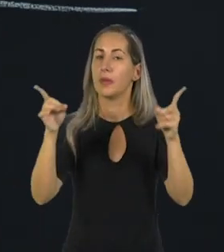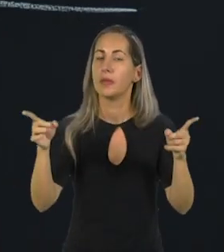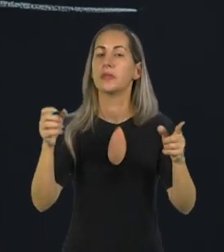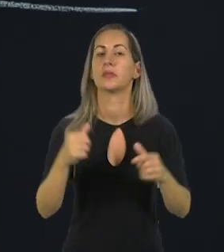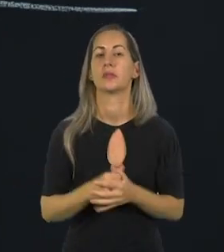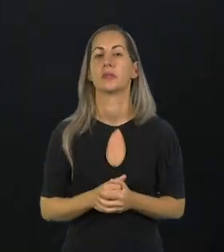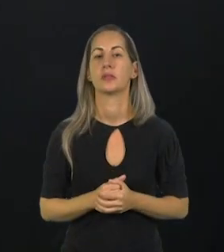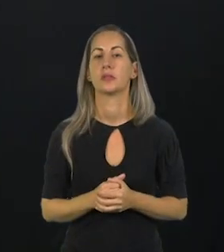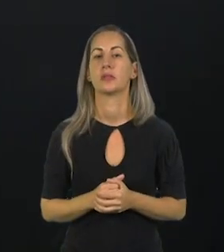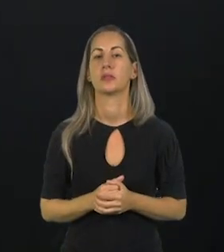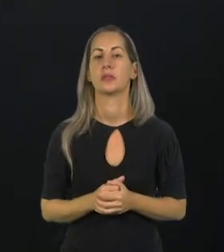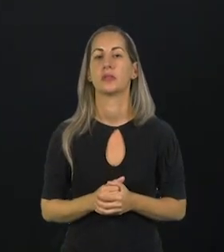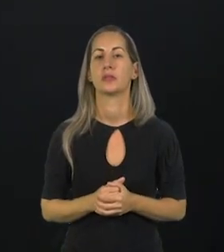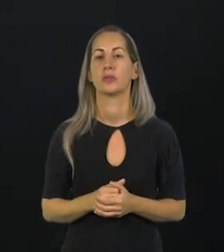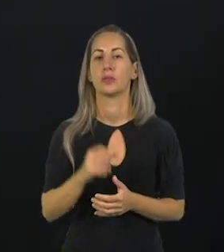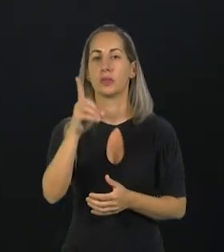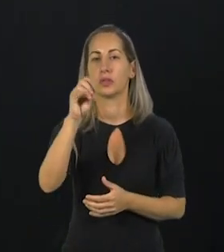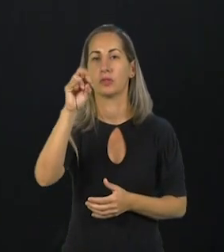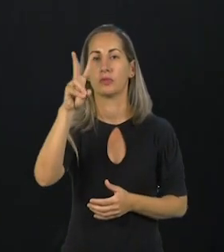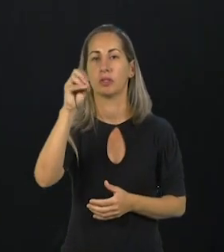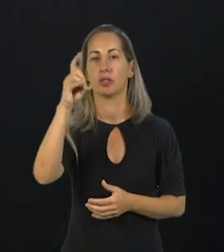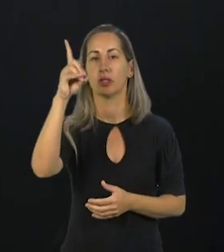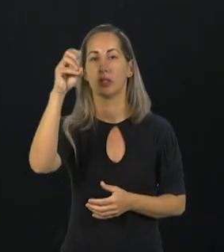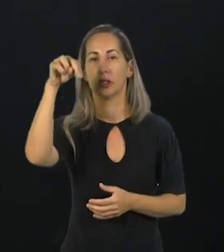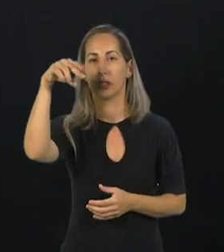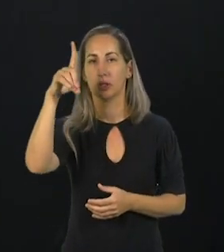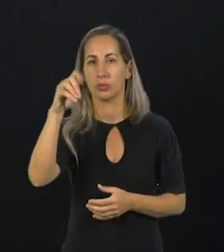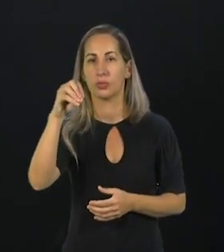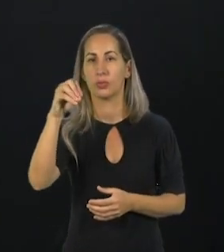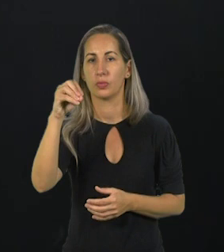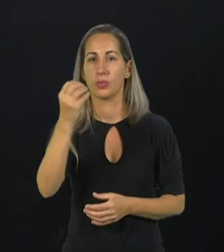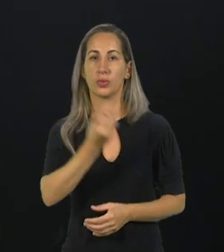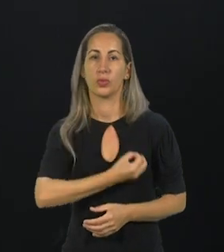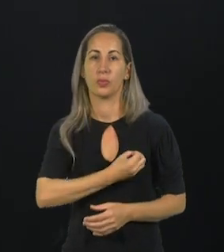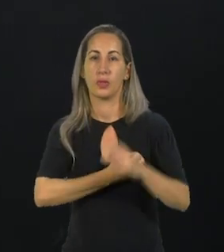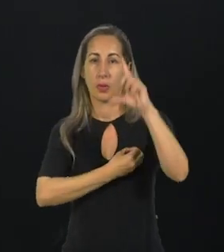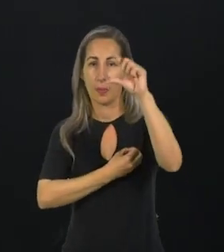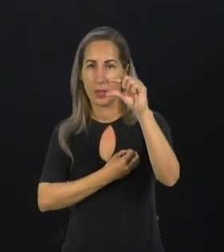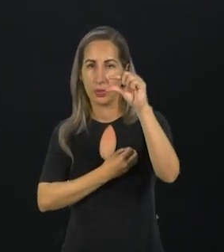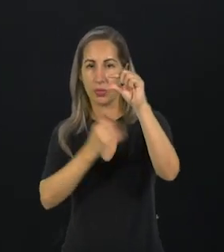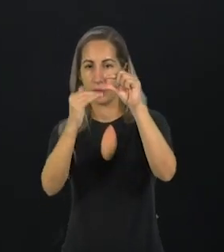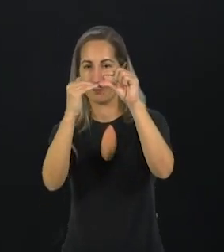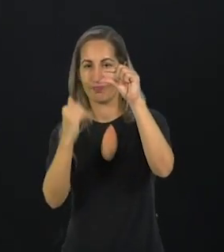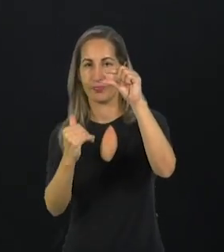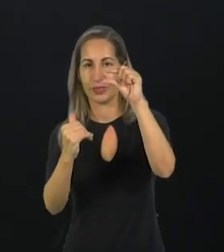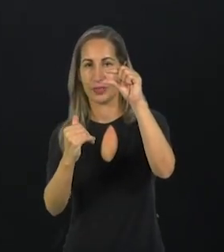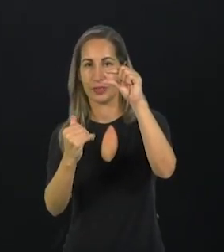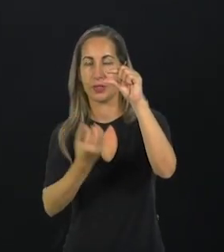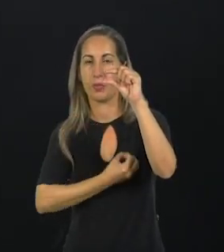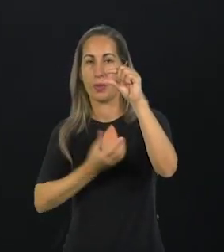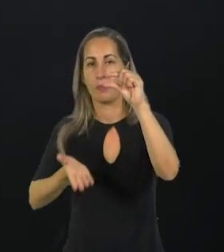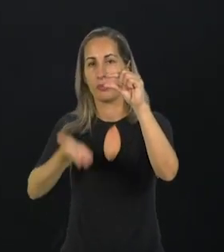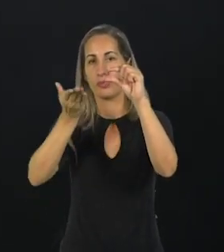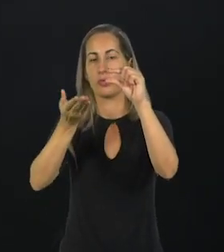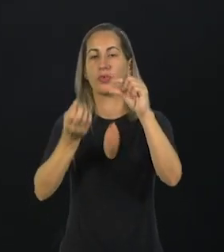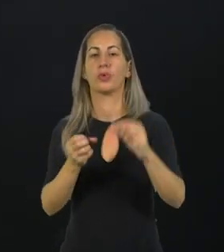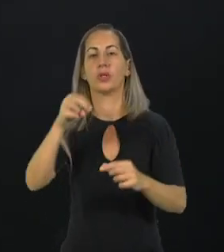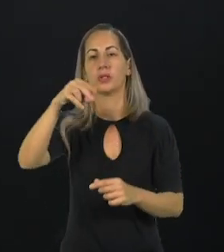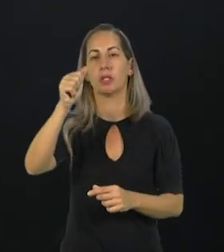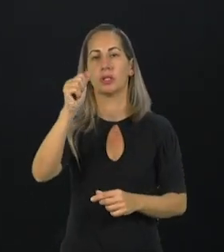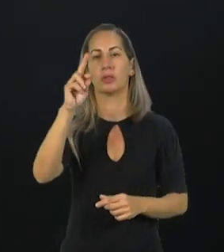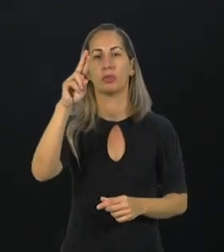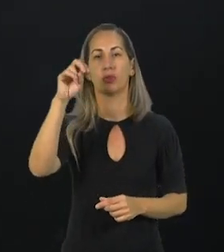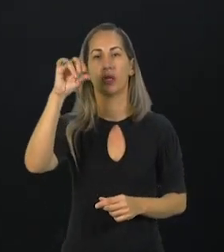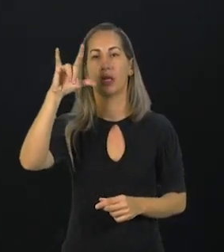seguinte, o nosso dividendo, ele é menor que o divisor. Opa, para números naturais, a gente